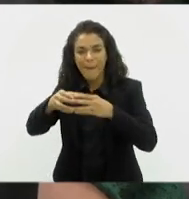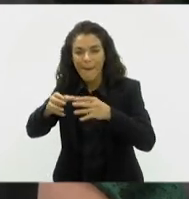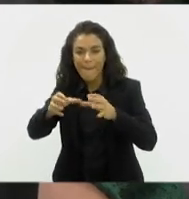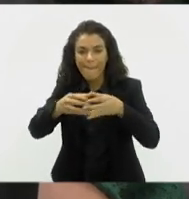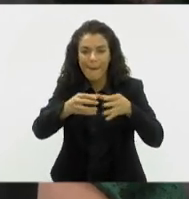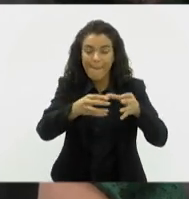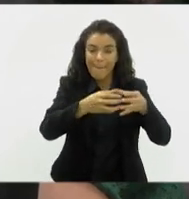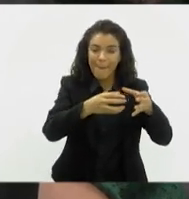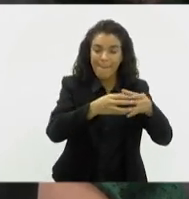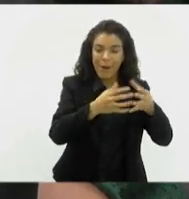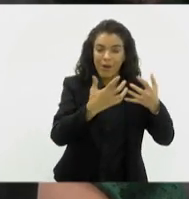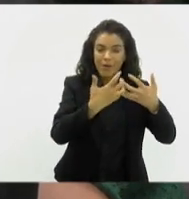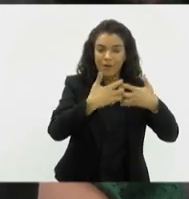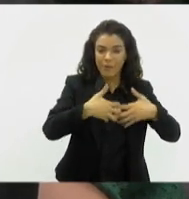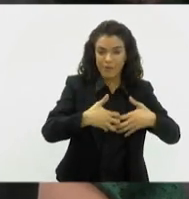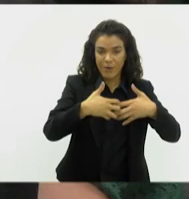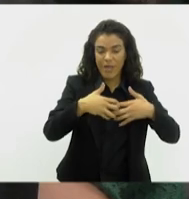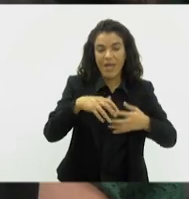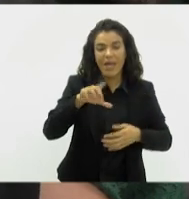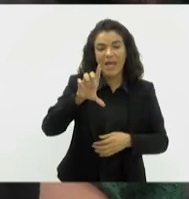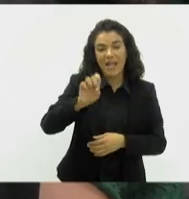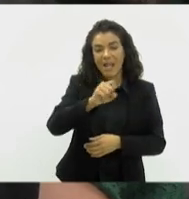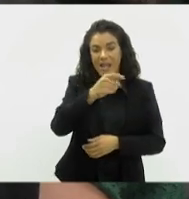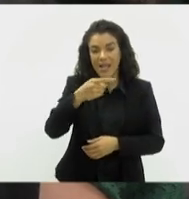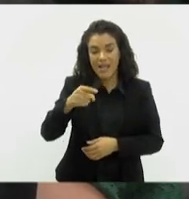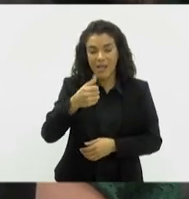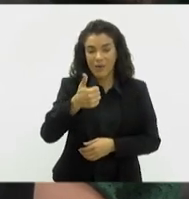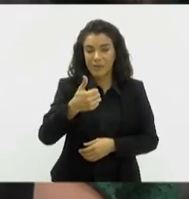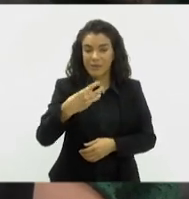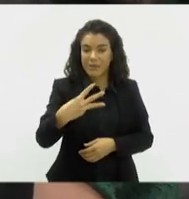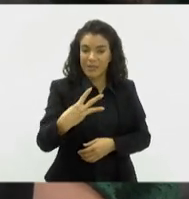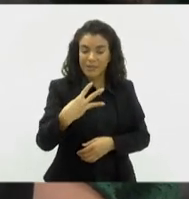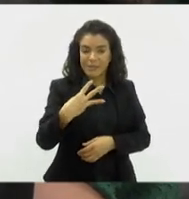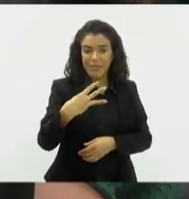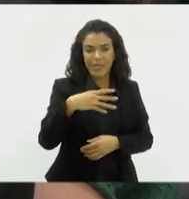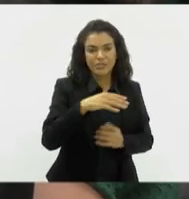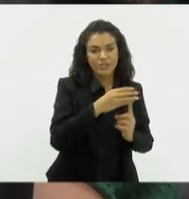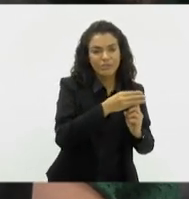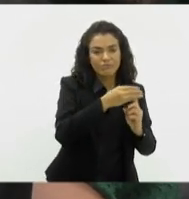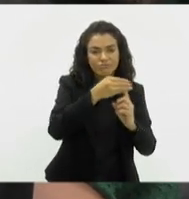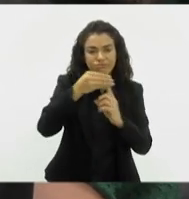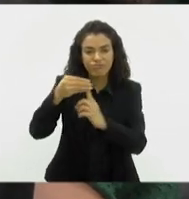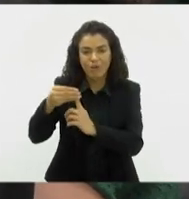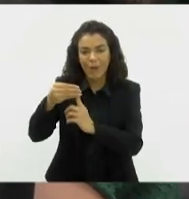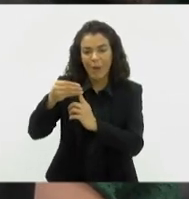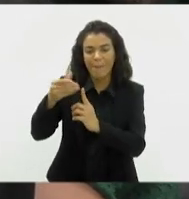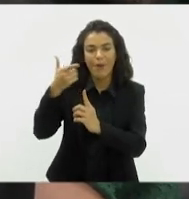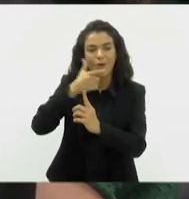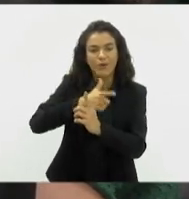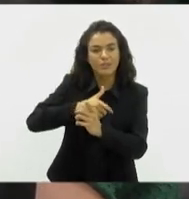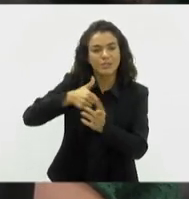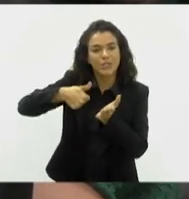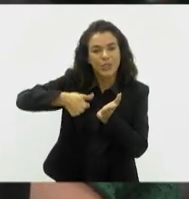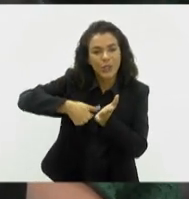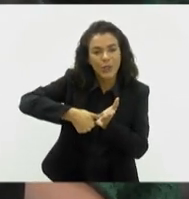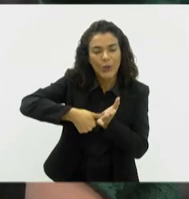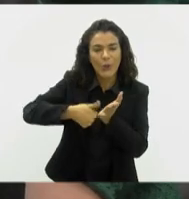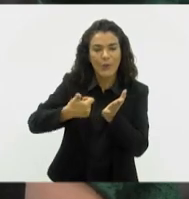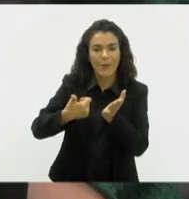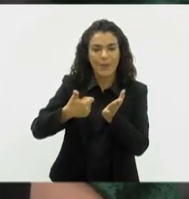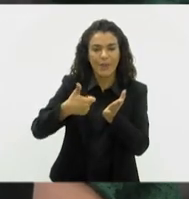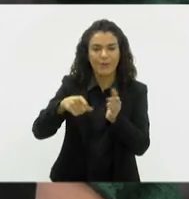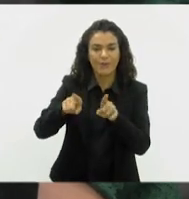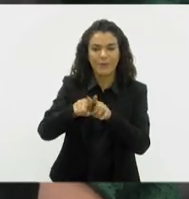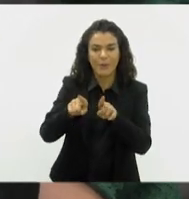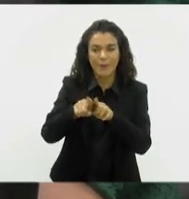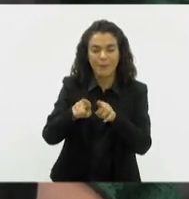que funciona lá é a Fundação Leão 13, no qual a gente encaminhava as pessoas para retirada de documentos, para isenções de